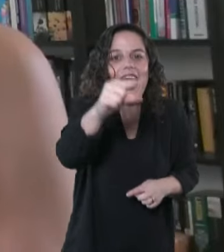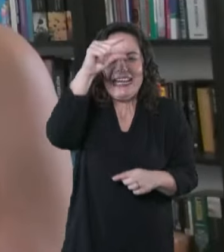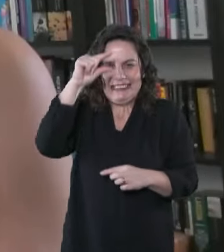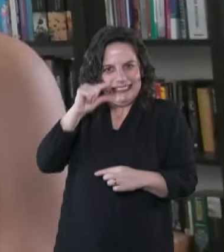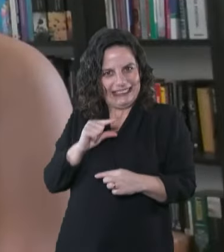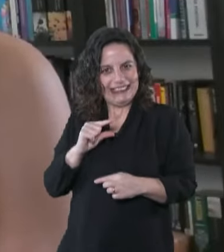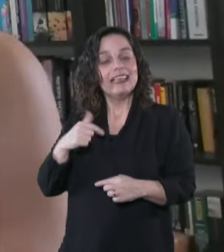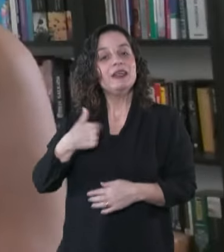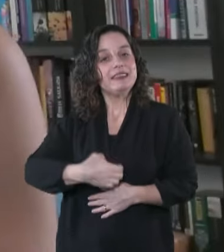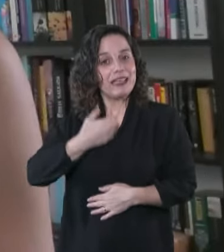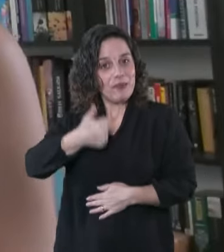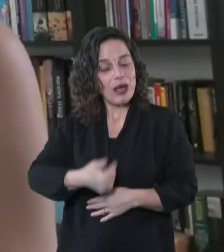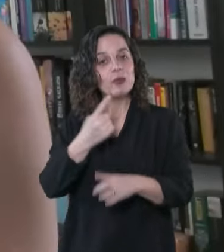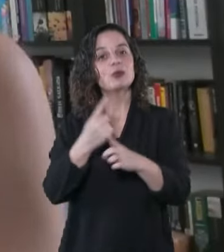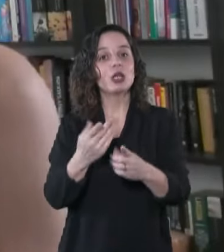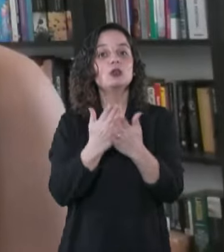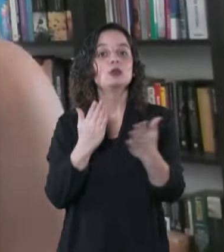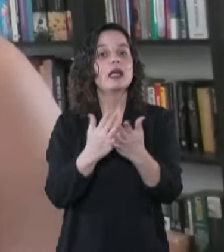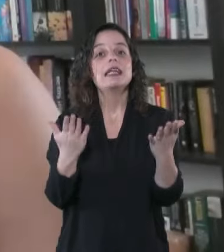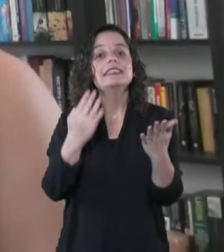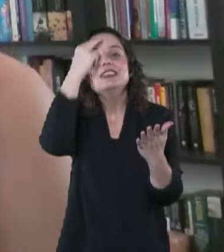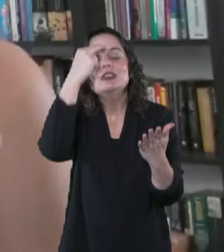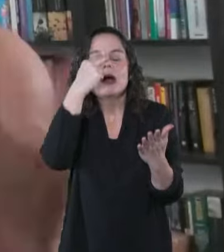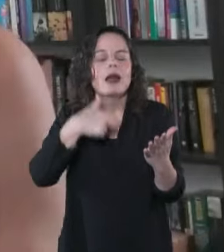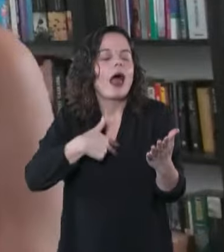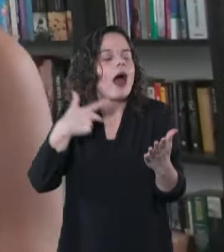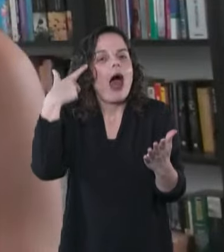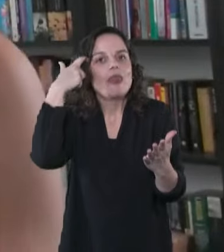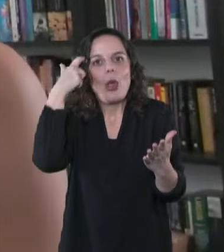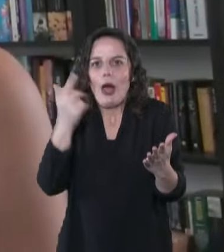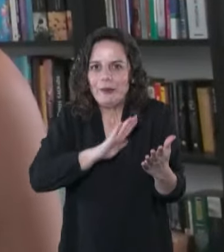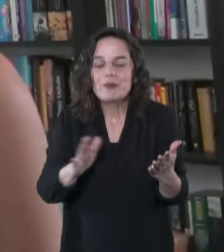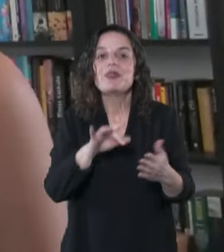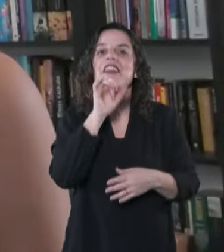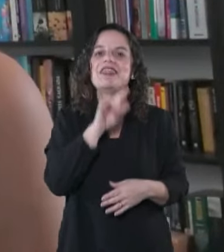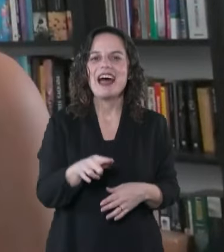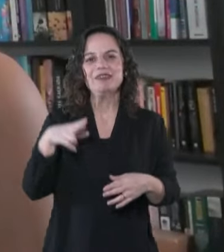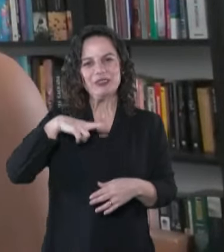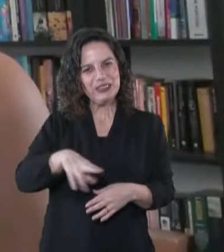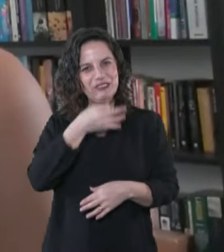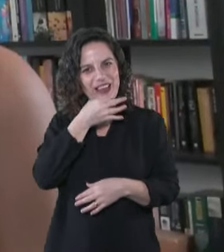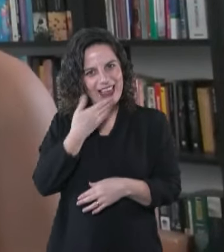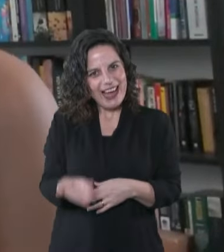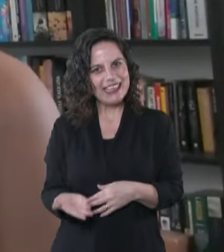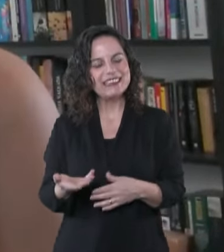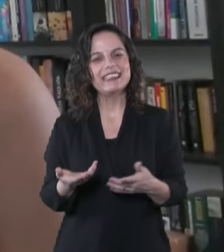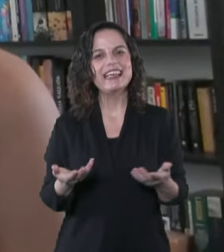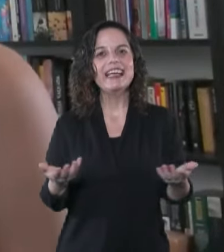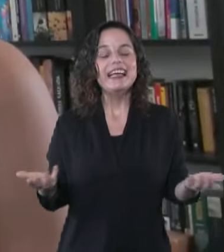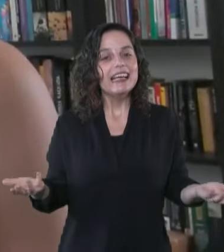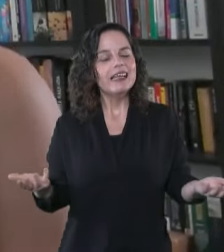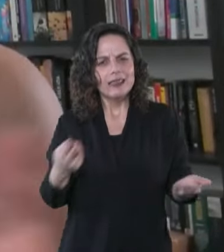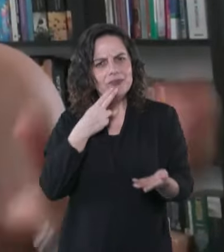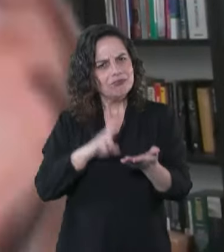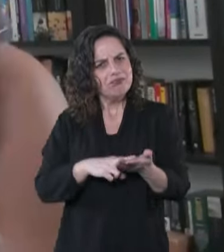porque vou estar a estudar história, que eu adoro, vou poder falar português. Portanto,